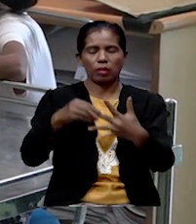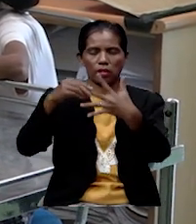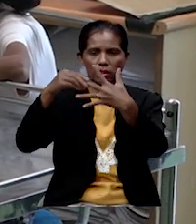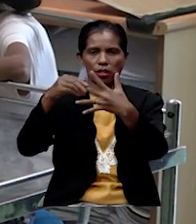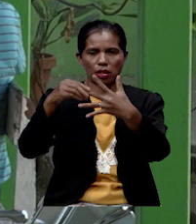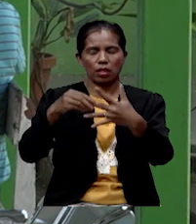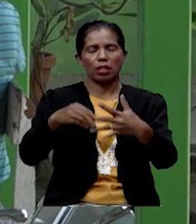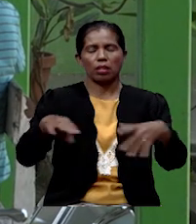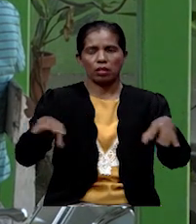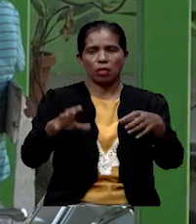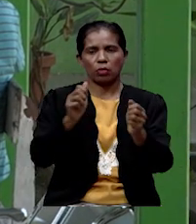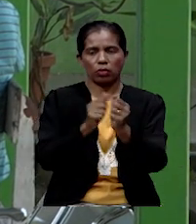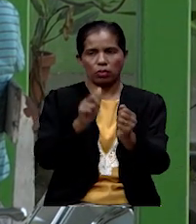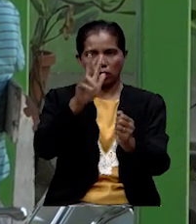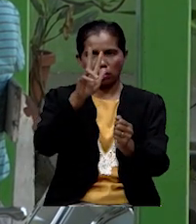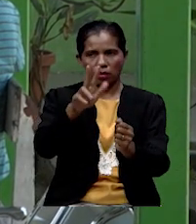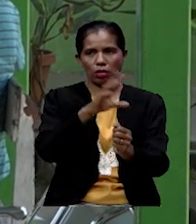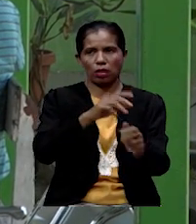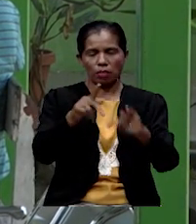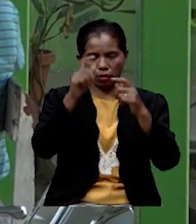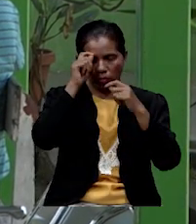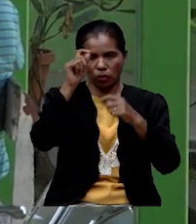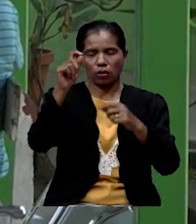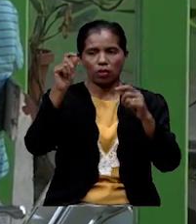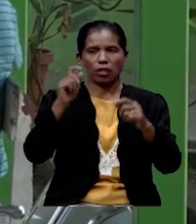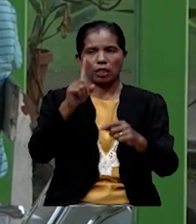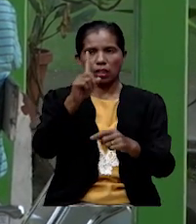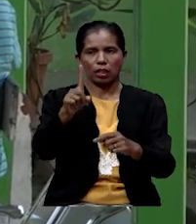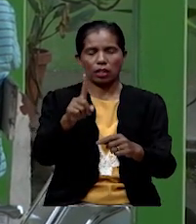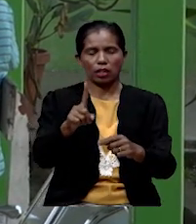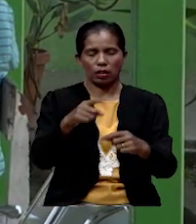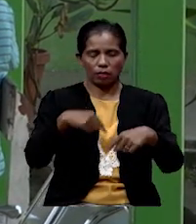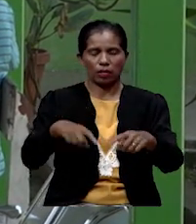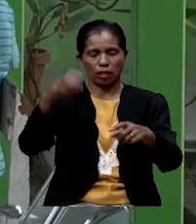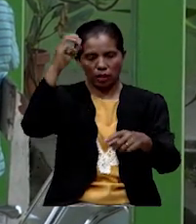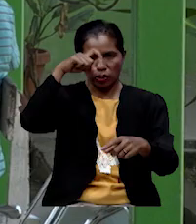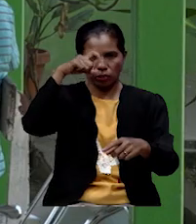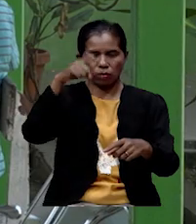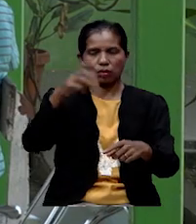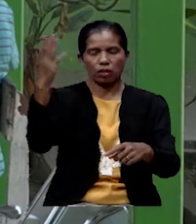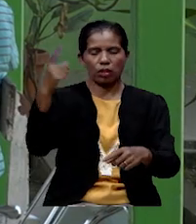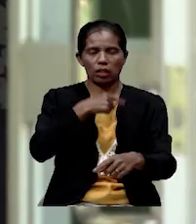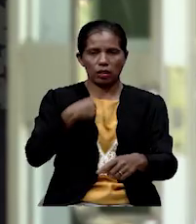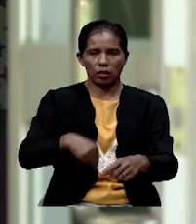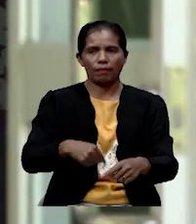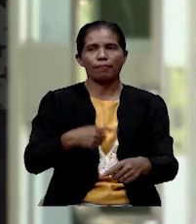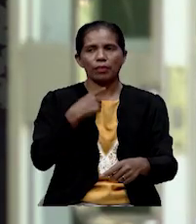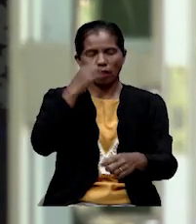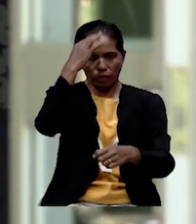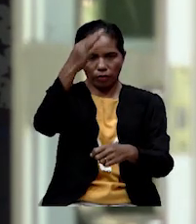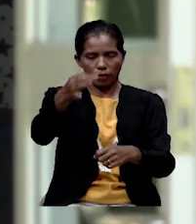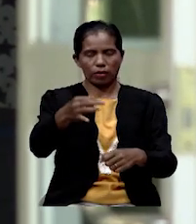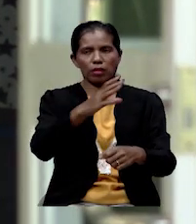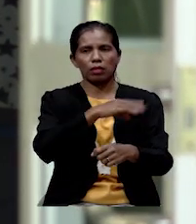nefrologia hamutuk na entolo, no Timoruang na ida, foi mak bahalau hera ne estudo ia China. Mai ben ne espera ia futuro, se